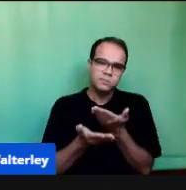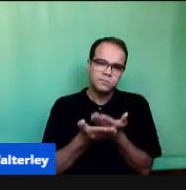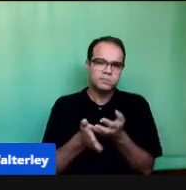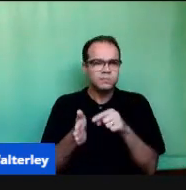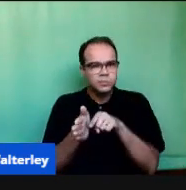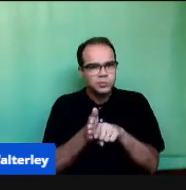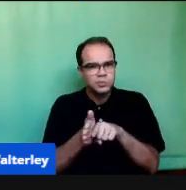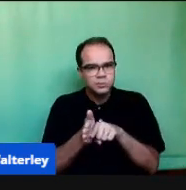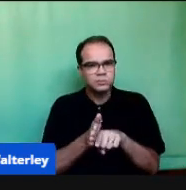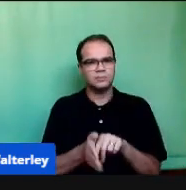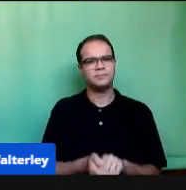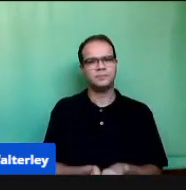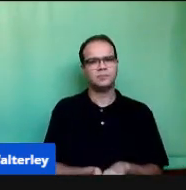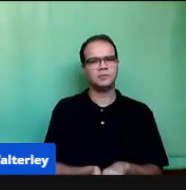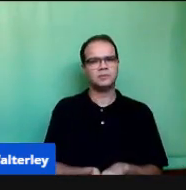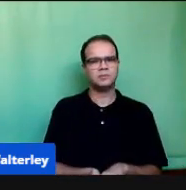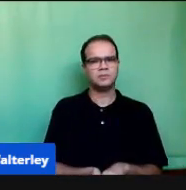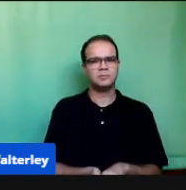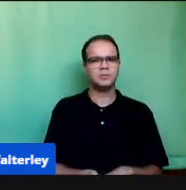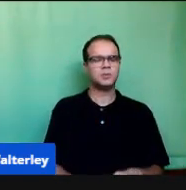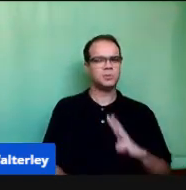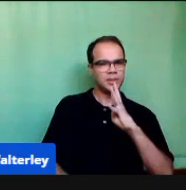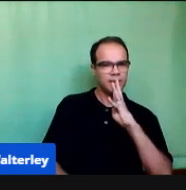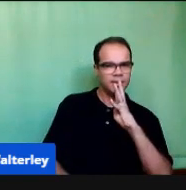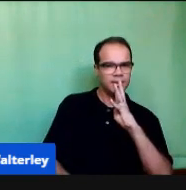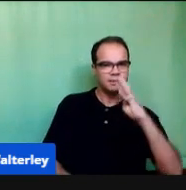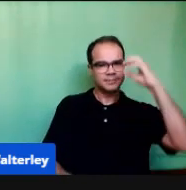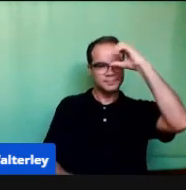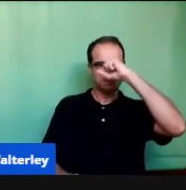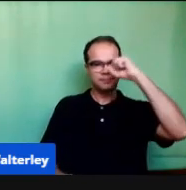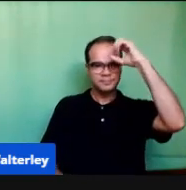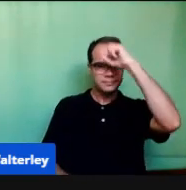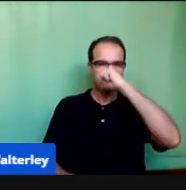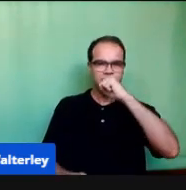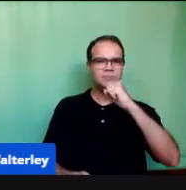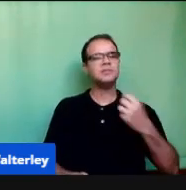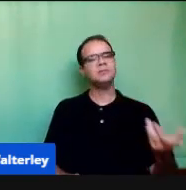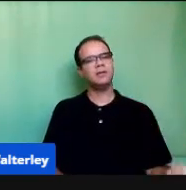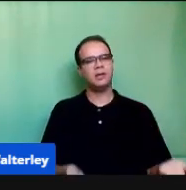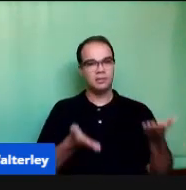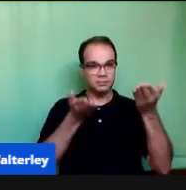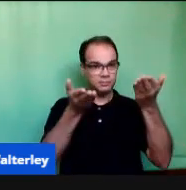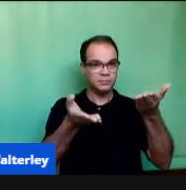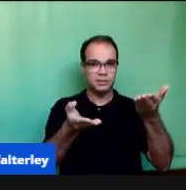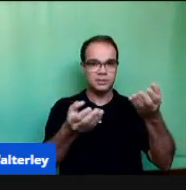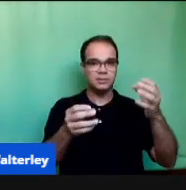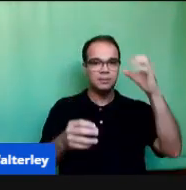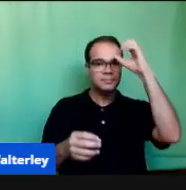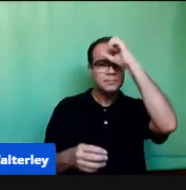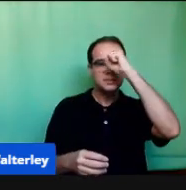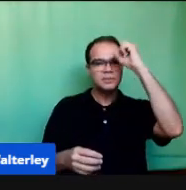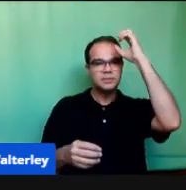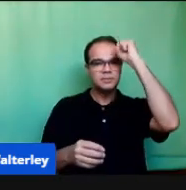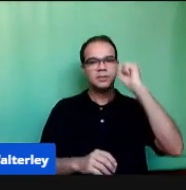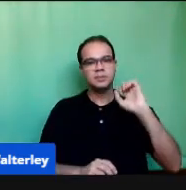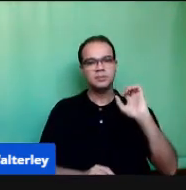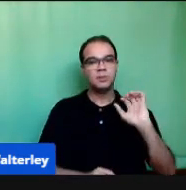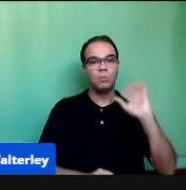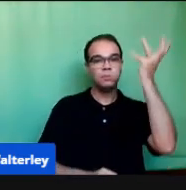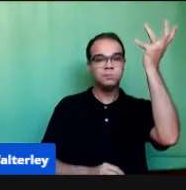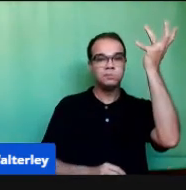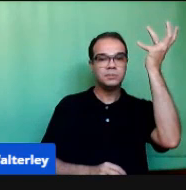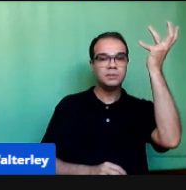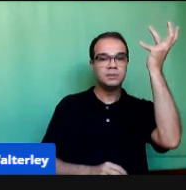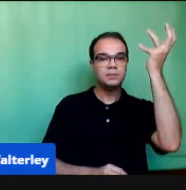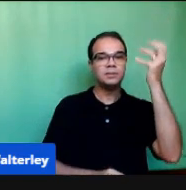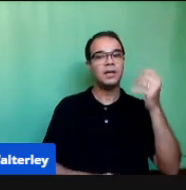mais conhecimento a gente tem, mais repertório a gente vai ter nas situações que possam ocorrer